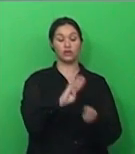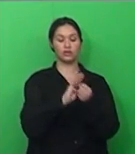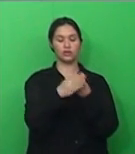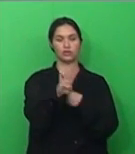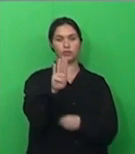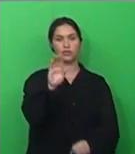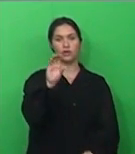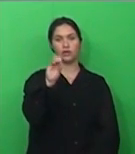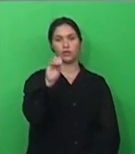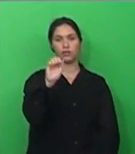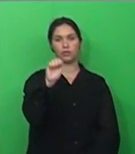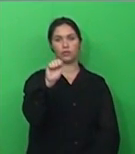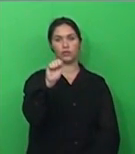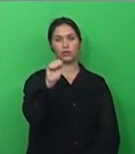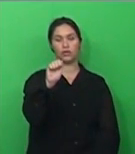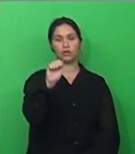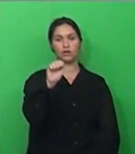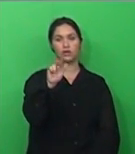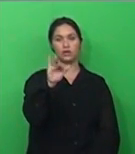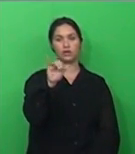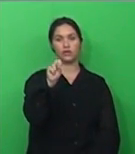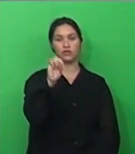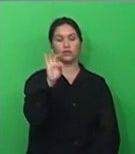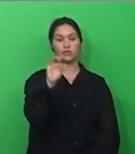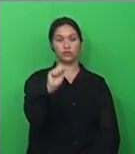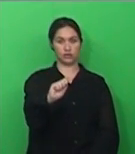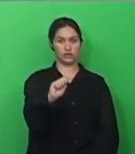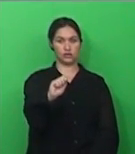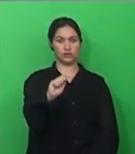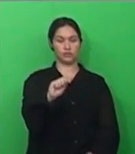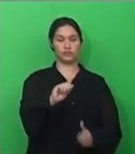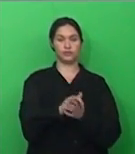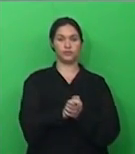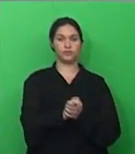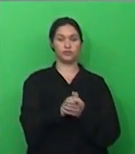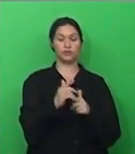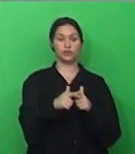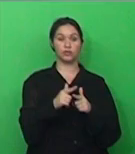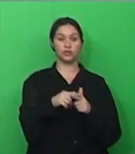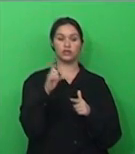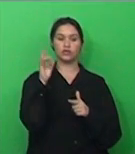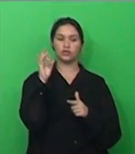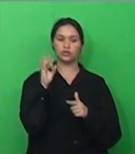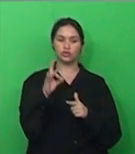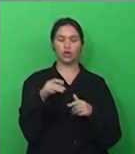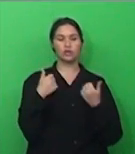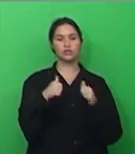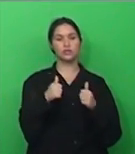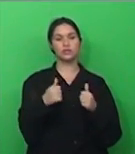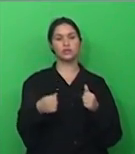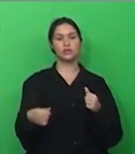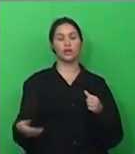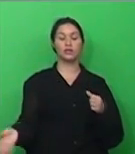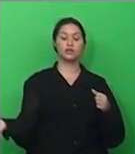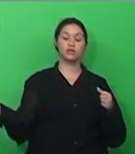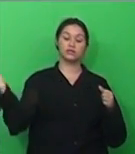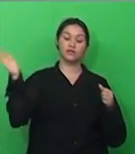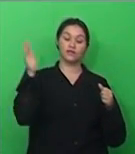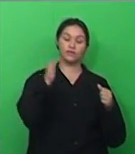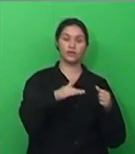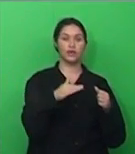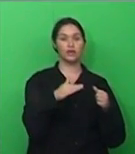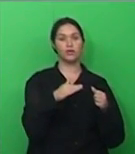dentro de uma necessidade real de que, se não tem um atendimento lá, a pessoa seja transferida para lá, mas de uma forma que lá primeiro dá o